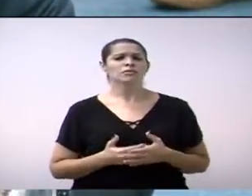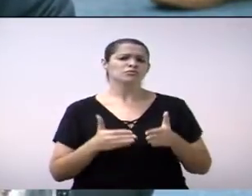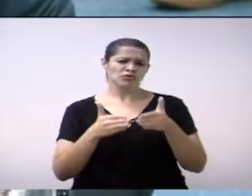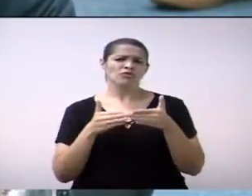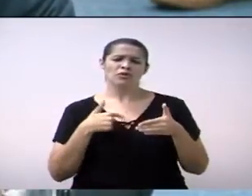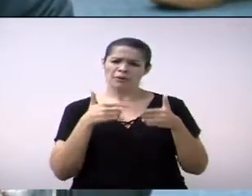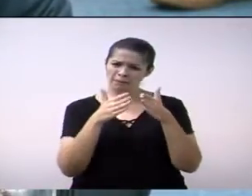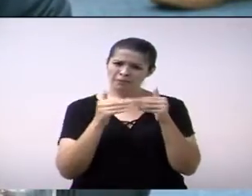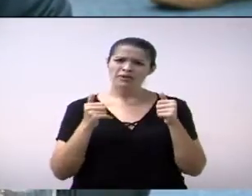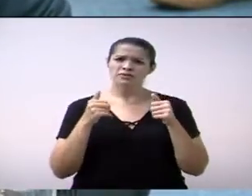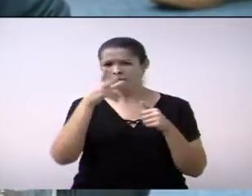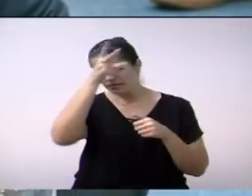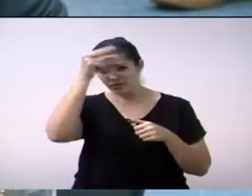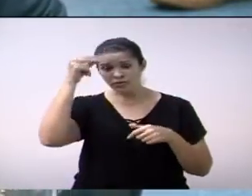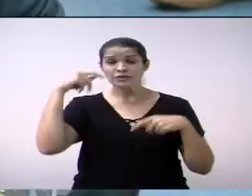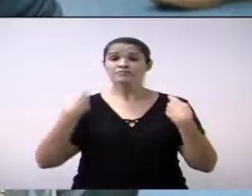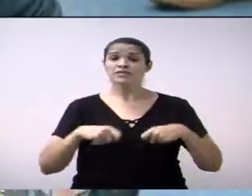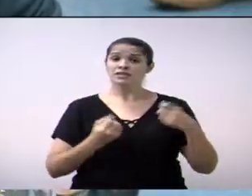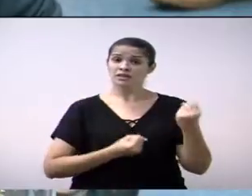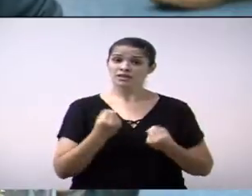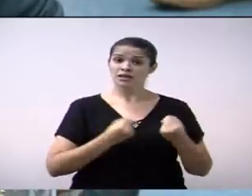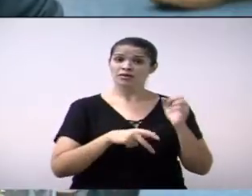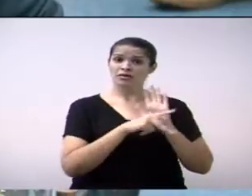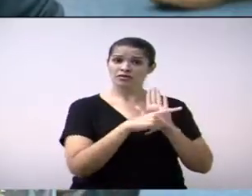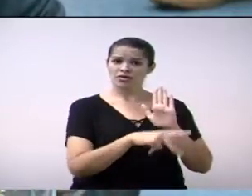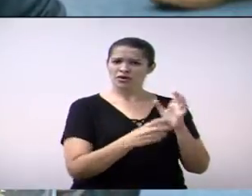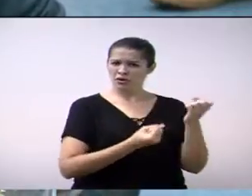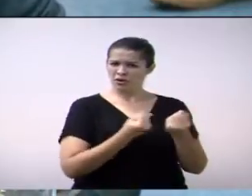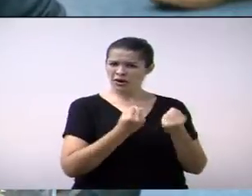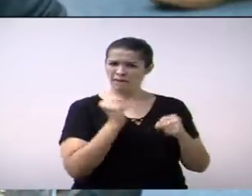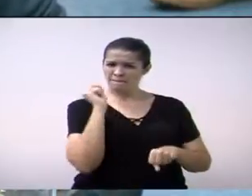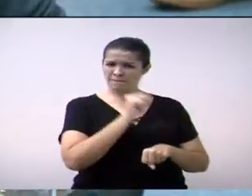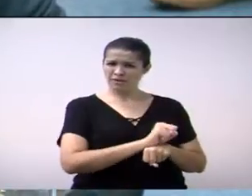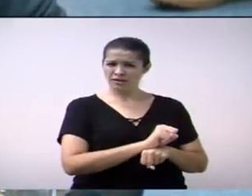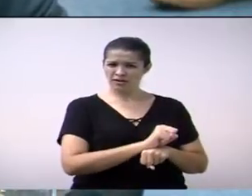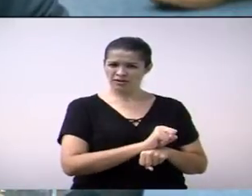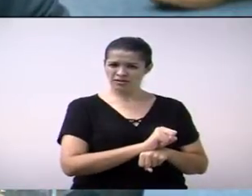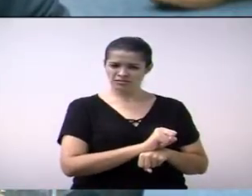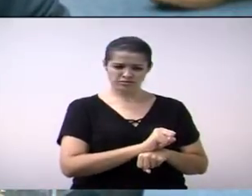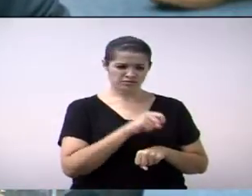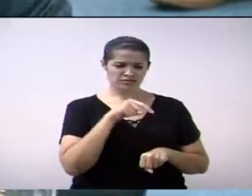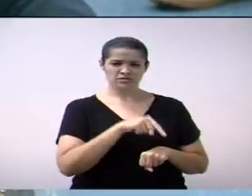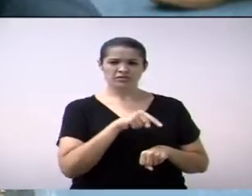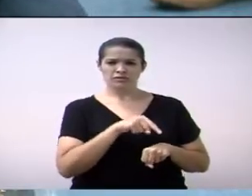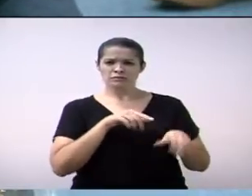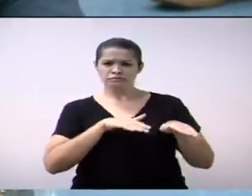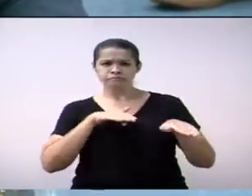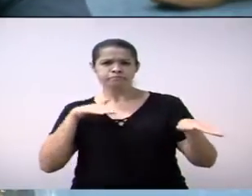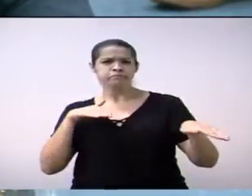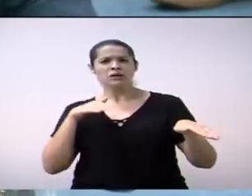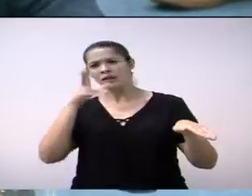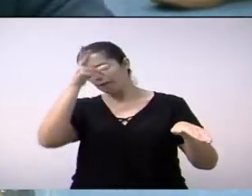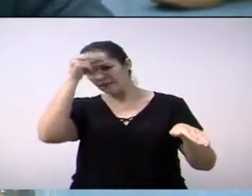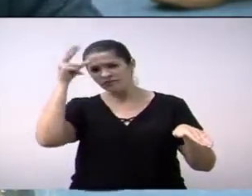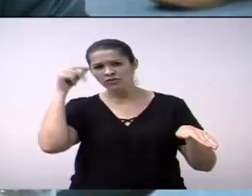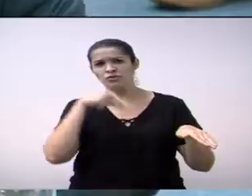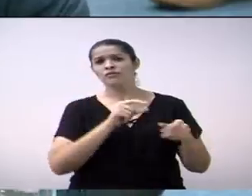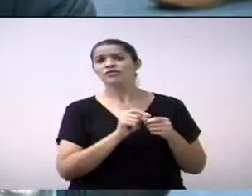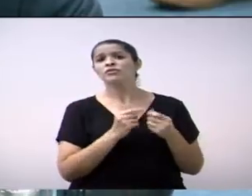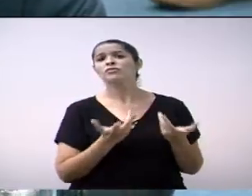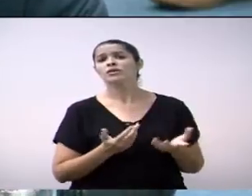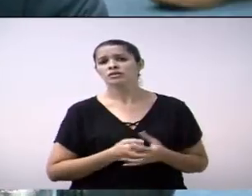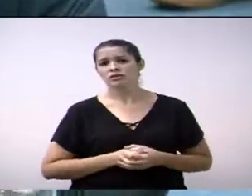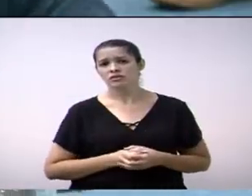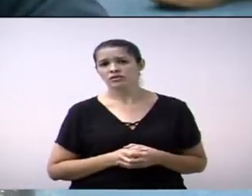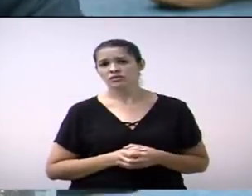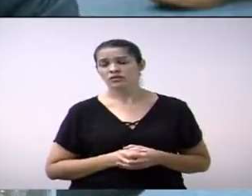cidade. E aí, como que faz? Será que esses veículos parados estão sendo cobrados? Então, e quem está pagando com